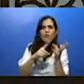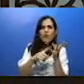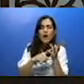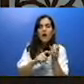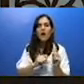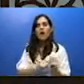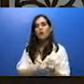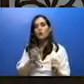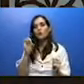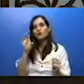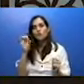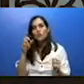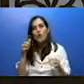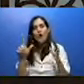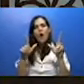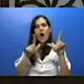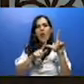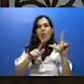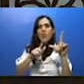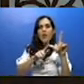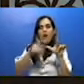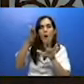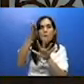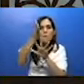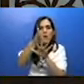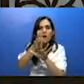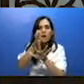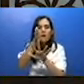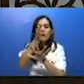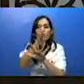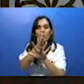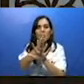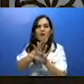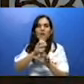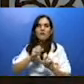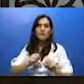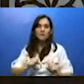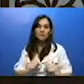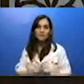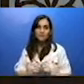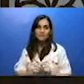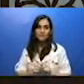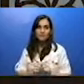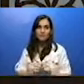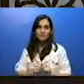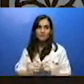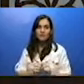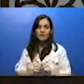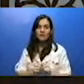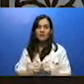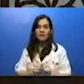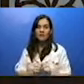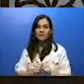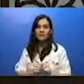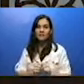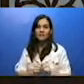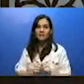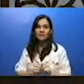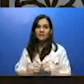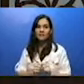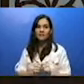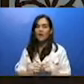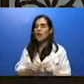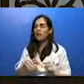tá céu aqui só letra n é para escrever chapéu e